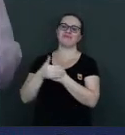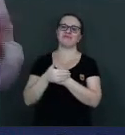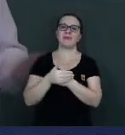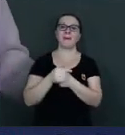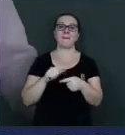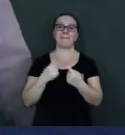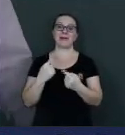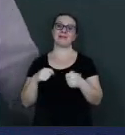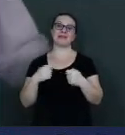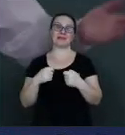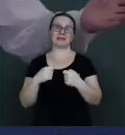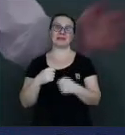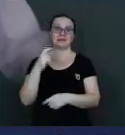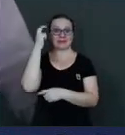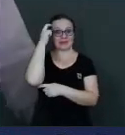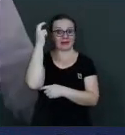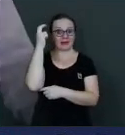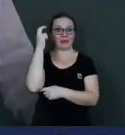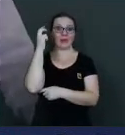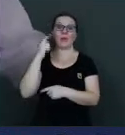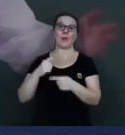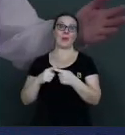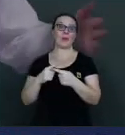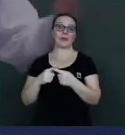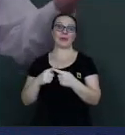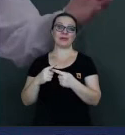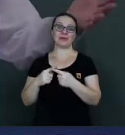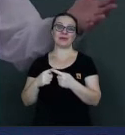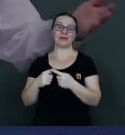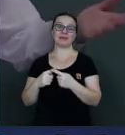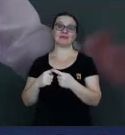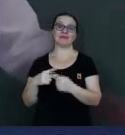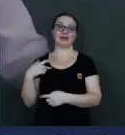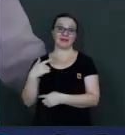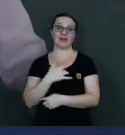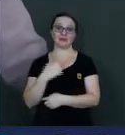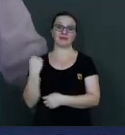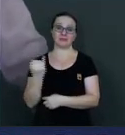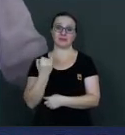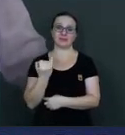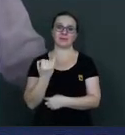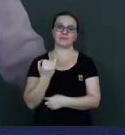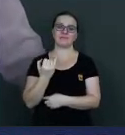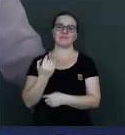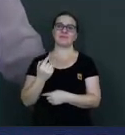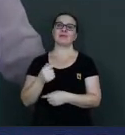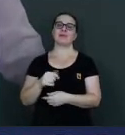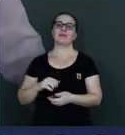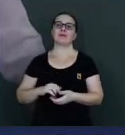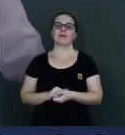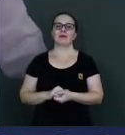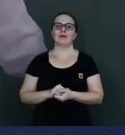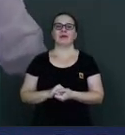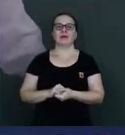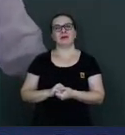somos imunes. Acidentes acontecem, vários irmãos partiram devido a acidentes automobilísticos. Deus